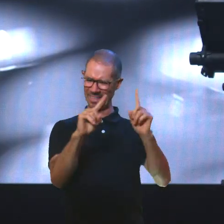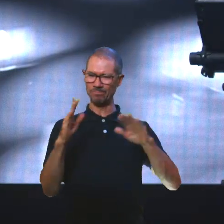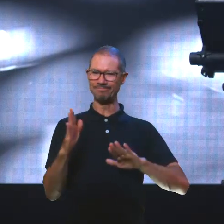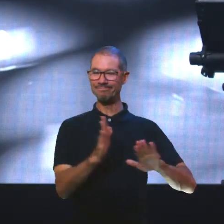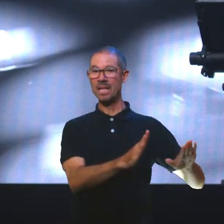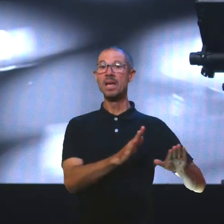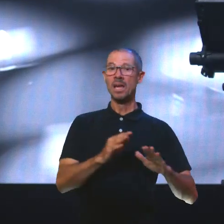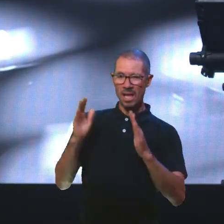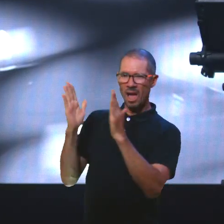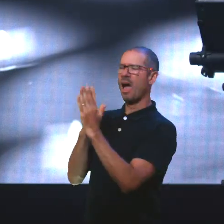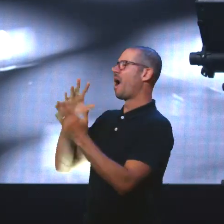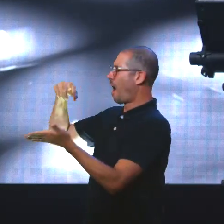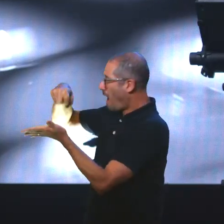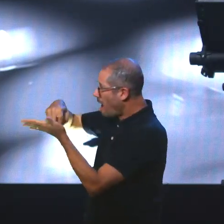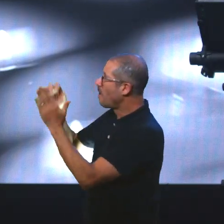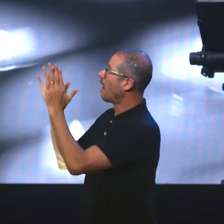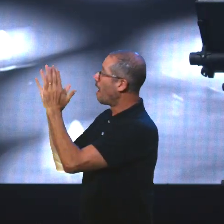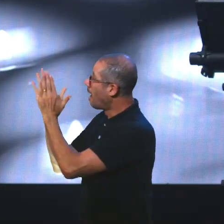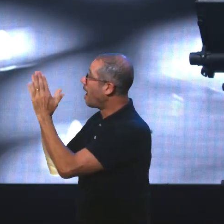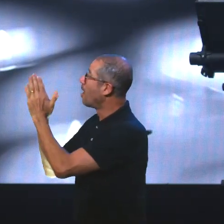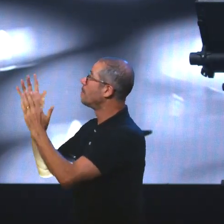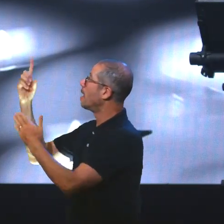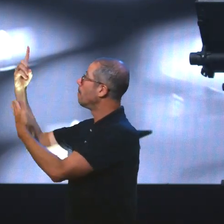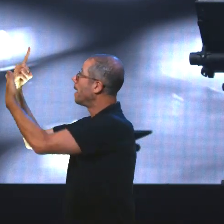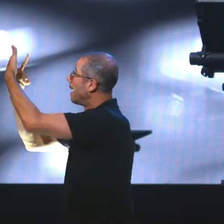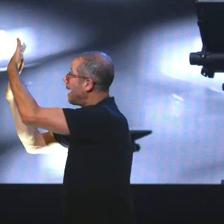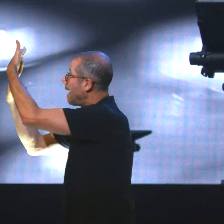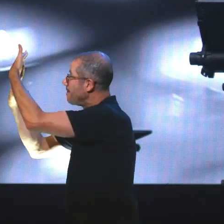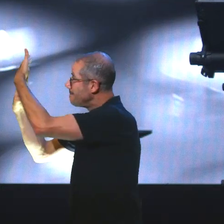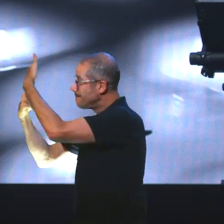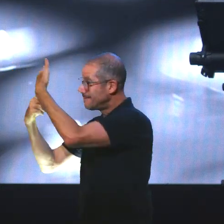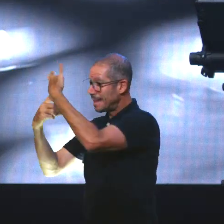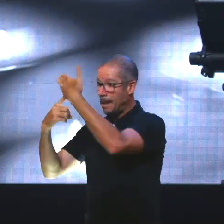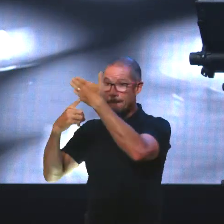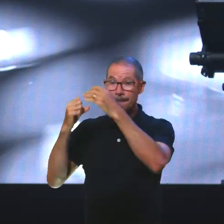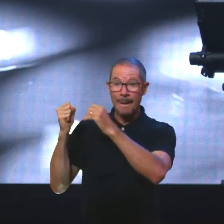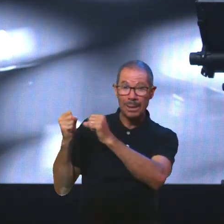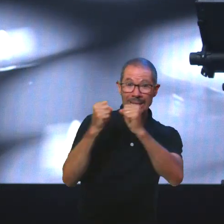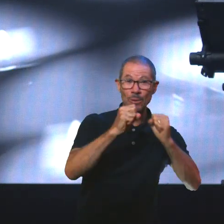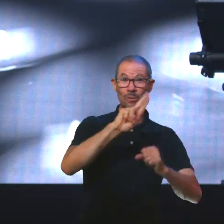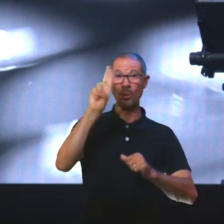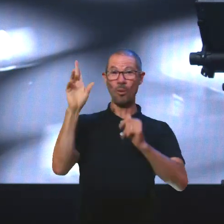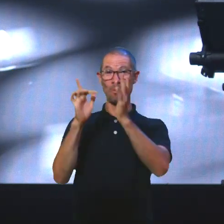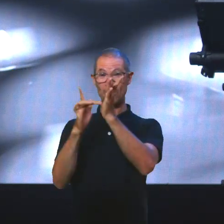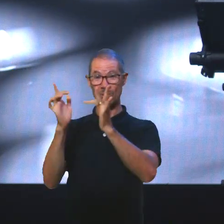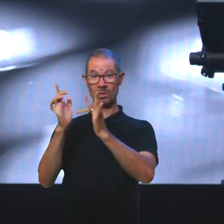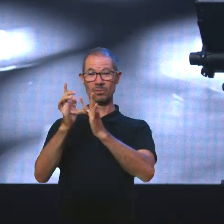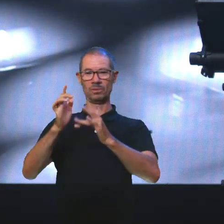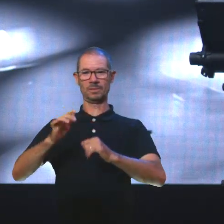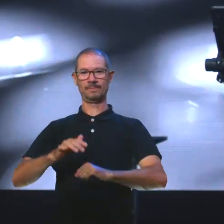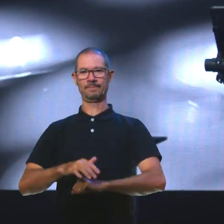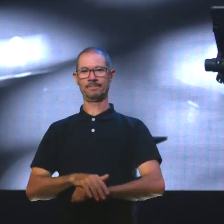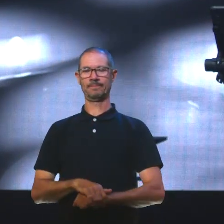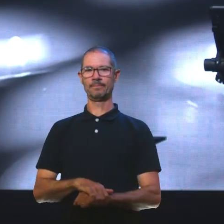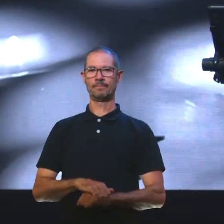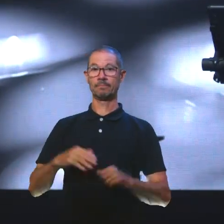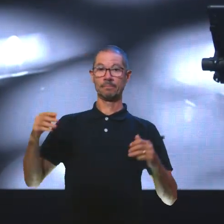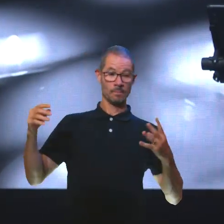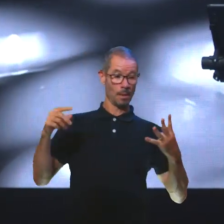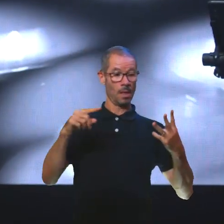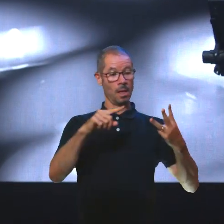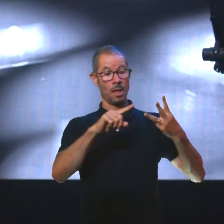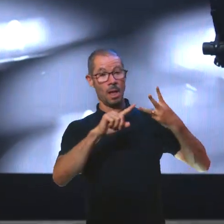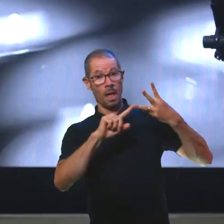Chama, clama, e ele vai se revelar de uma maneira poderosa em nome de Jesus. Último,